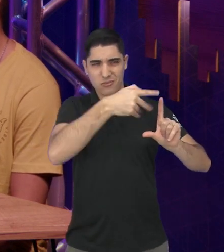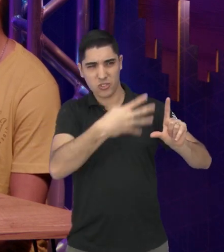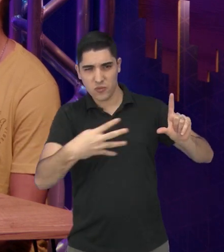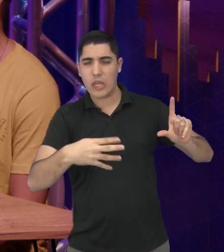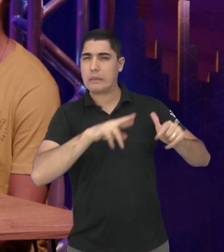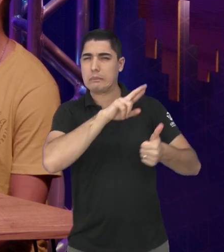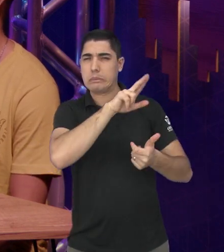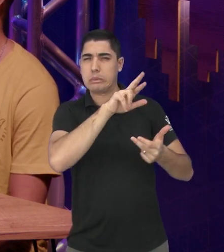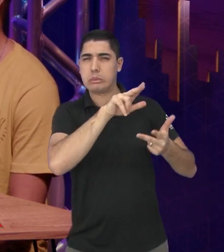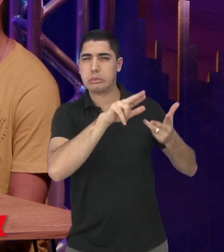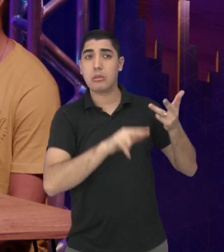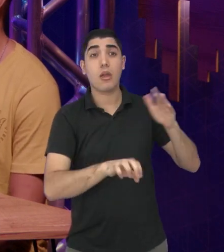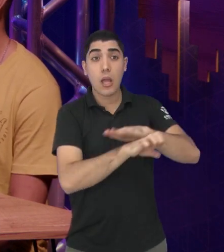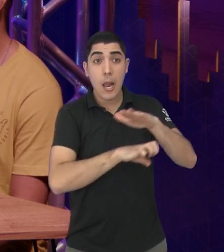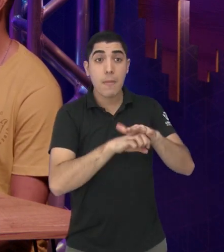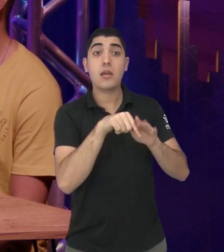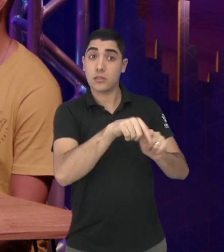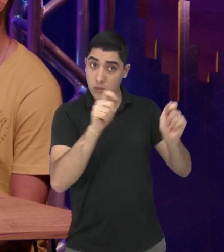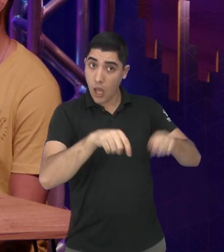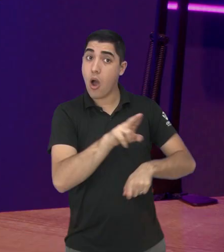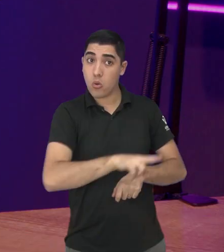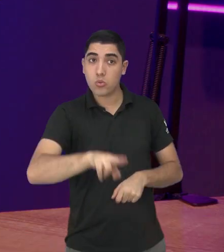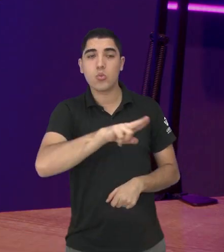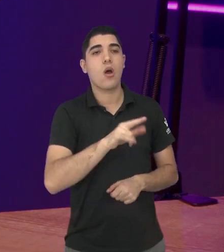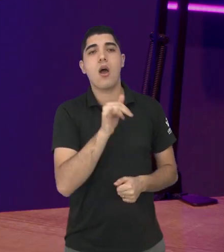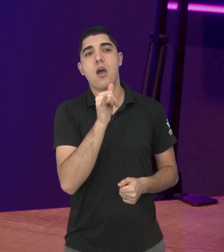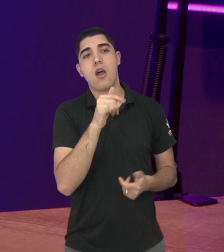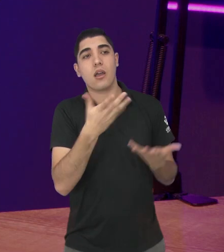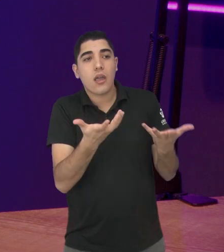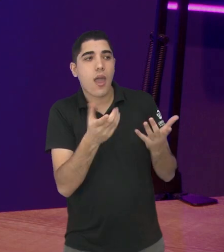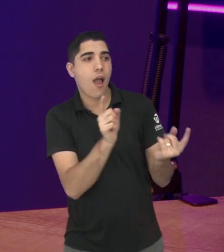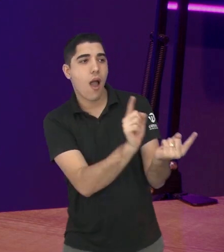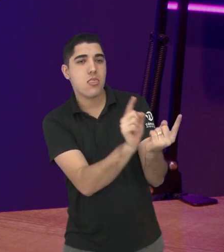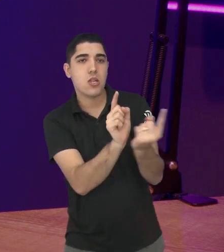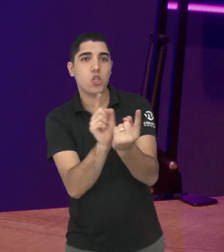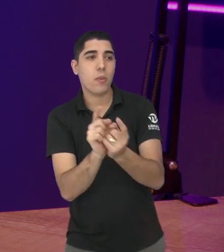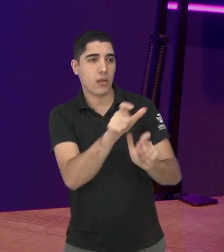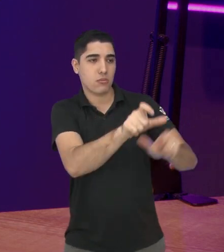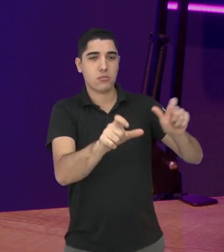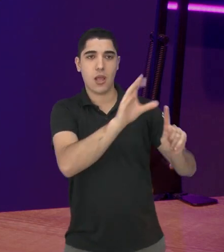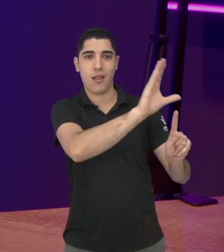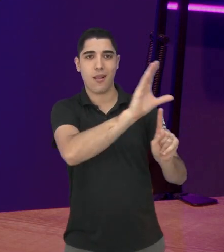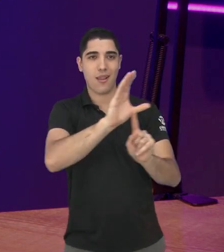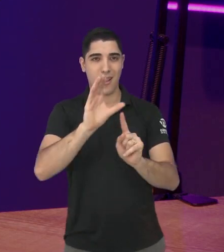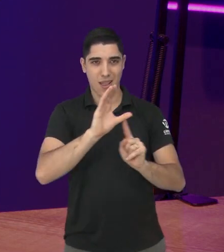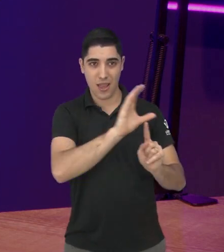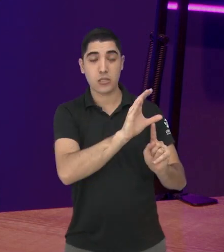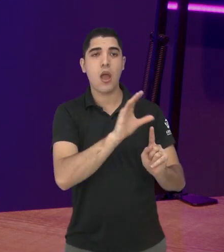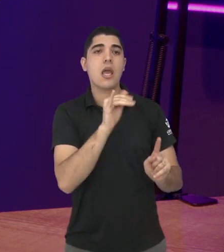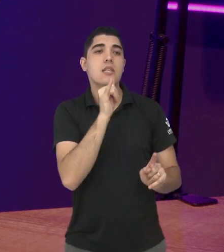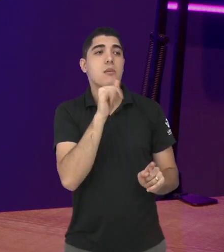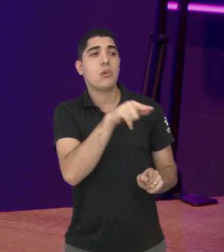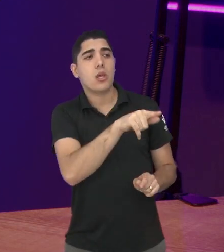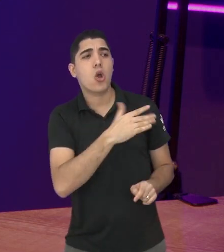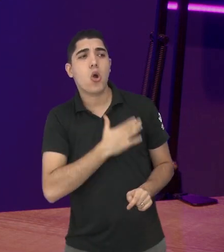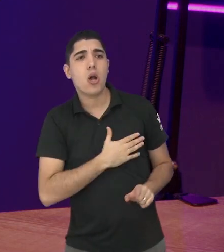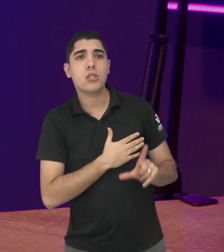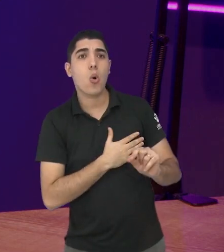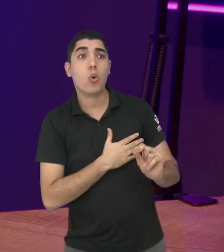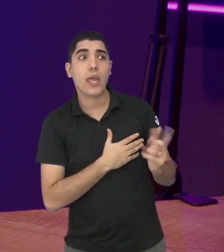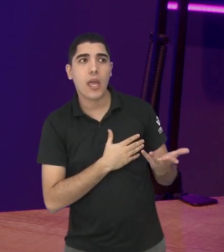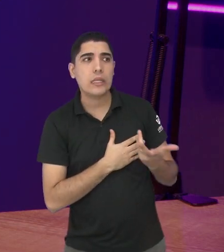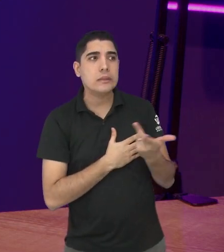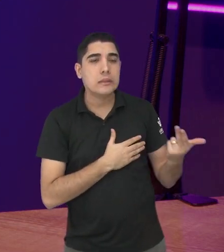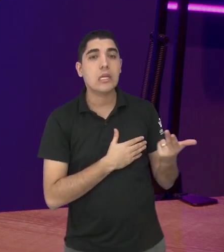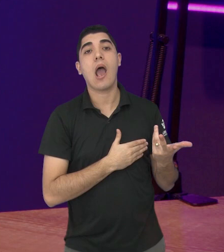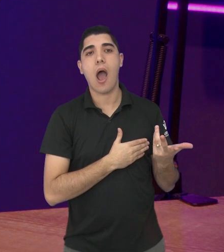né, preferências. Então, toda essa questão de atendimento ao cliente e saber o que a gente gosta